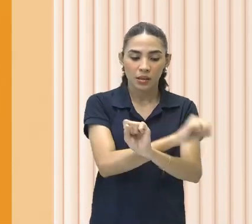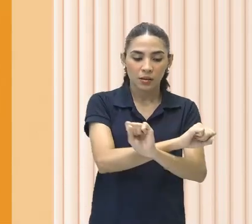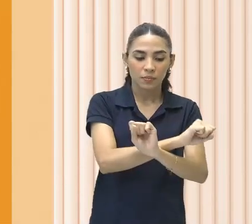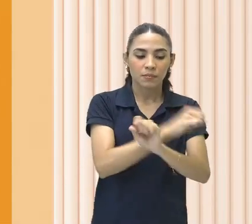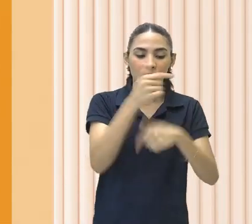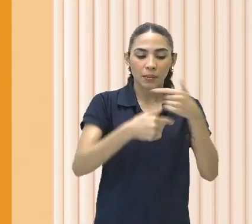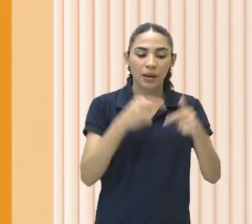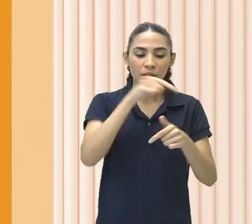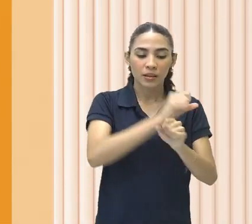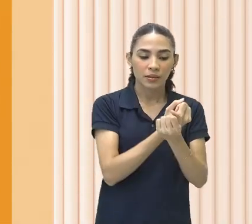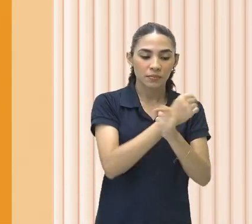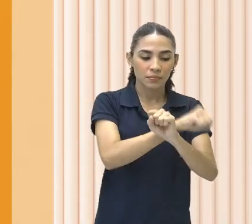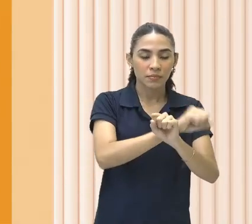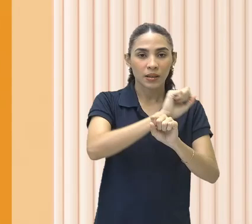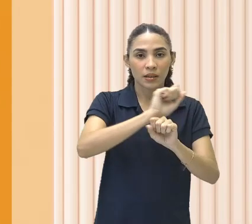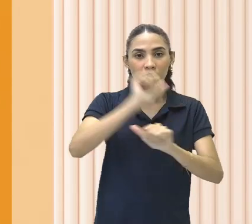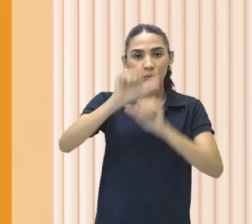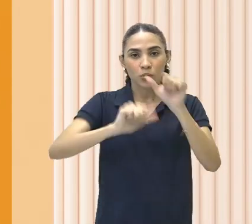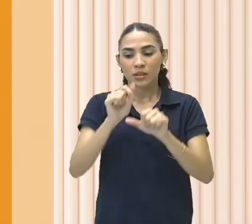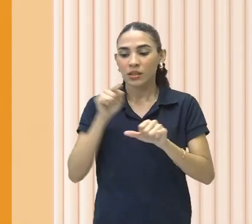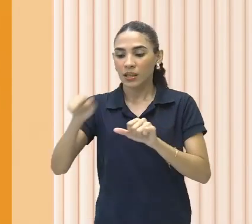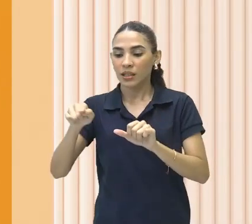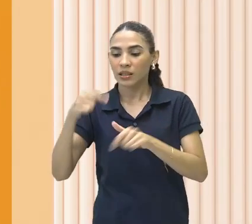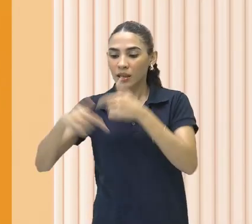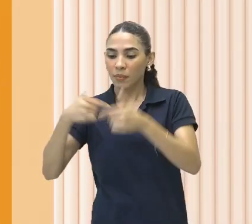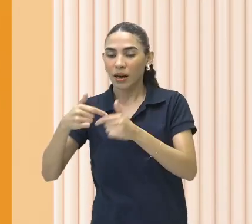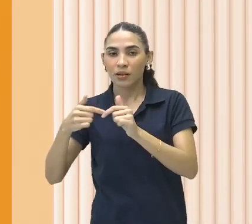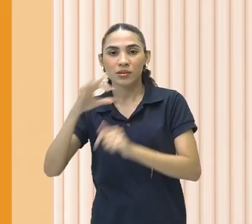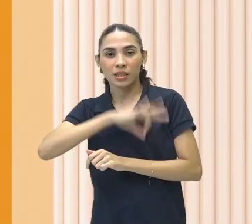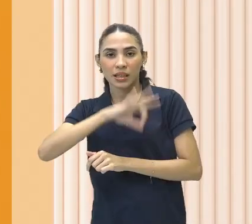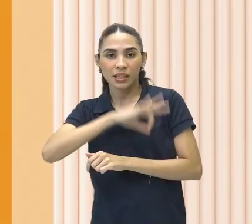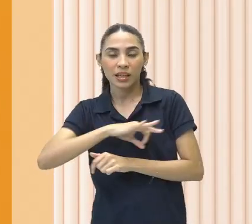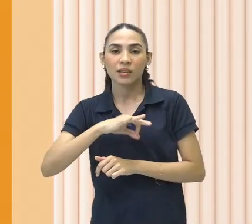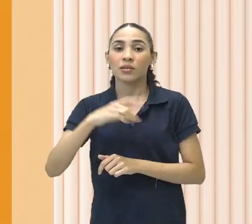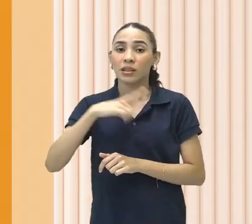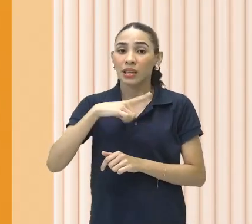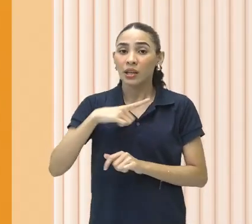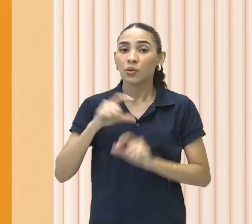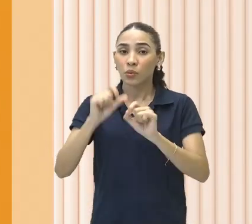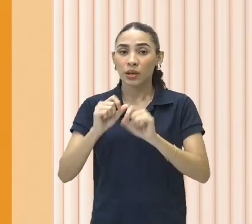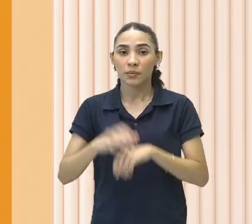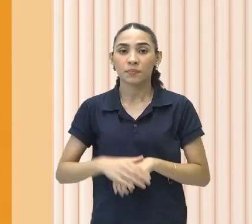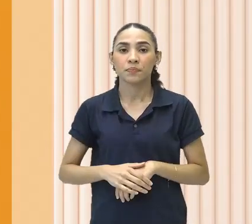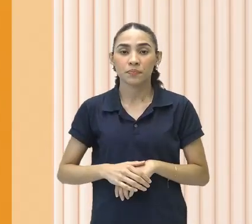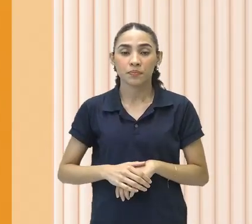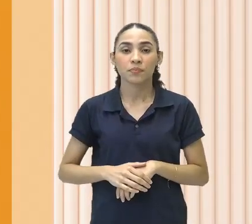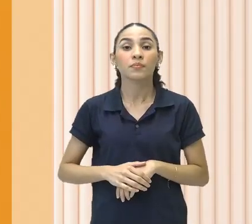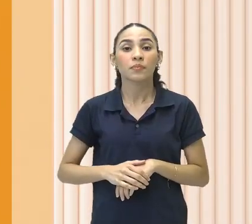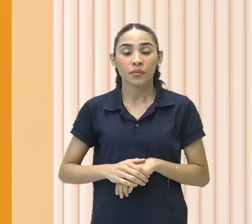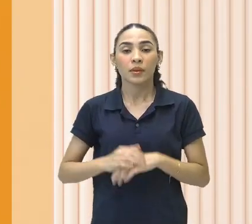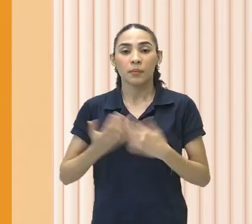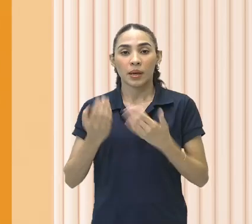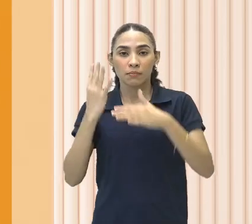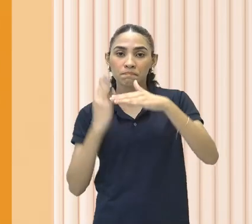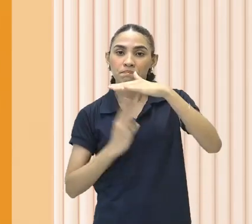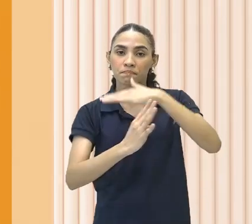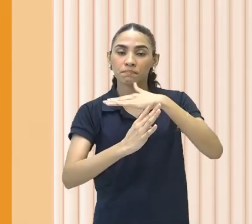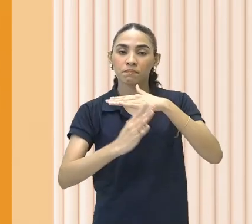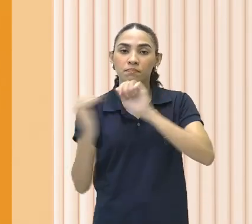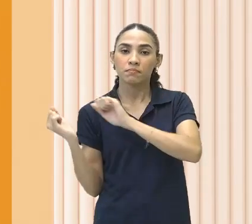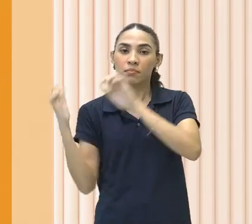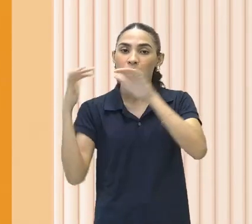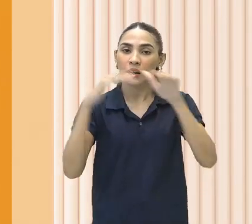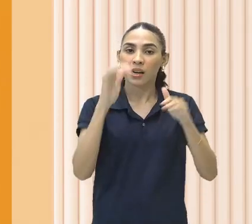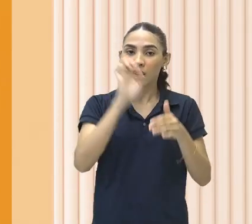escravizado para o trabalho assalariado, temos também o surgimento quer dizer, a vinda dos imigrantes europeus, que vai ser